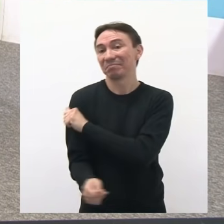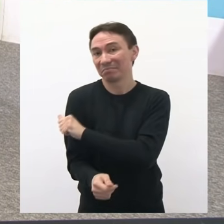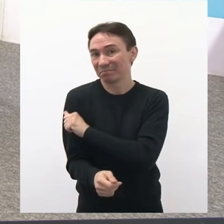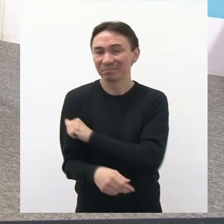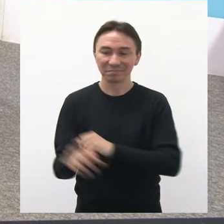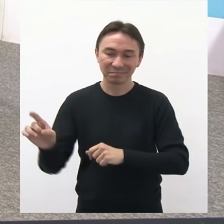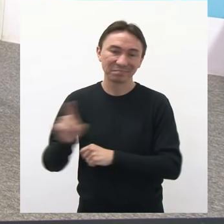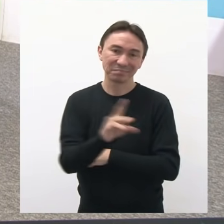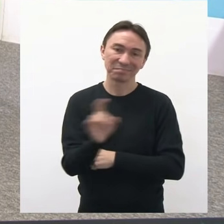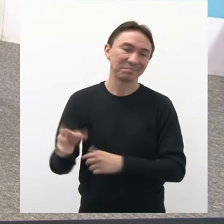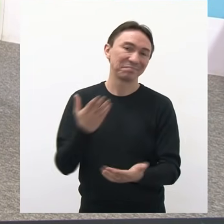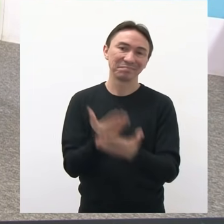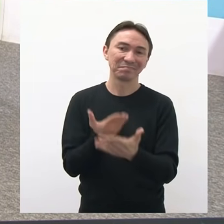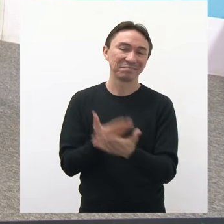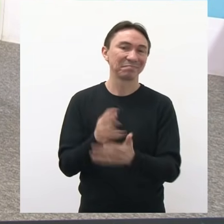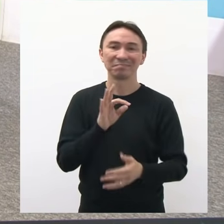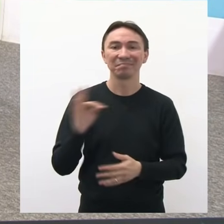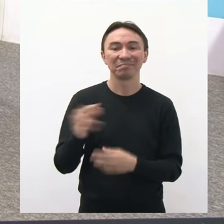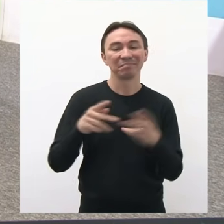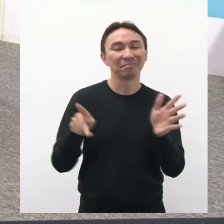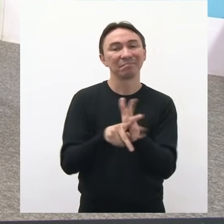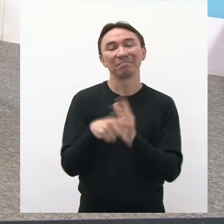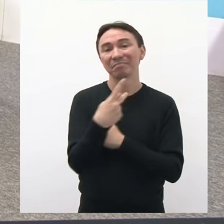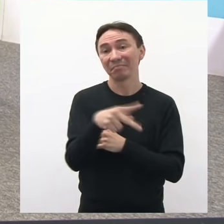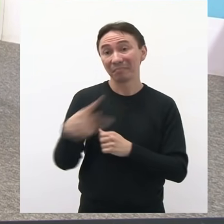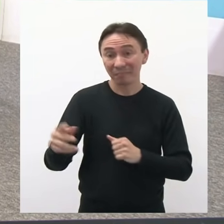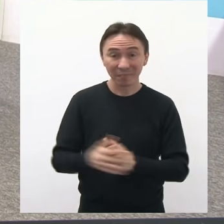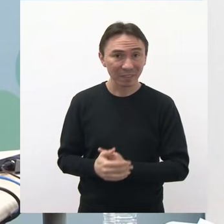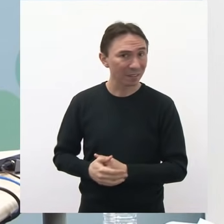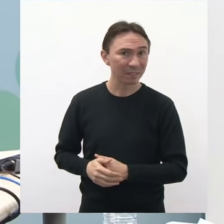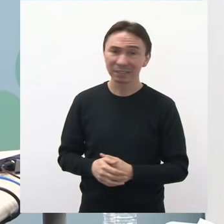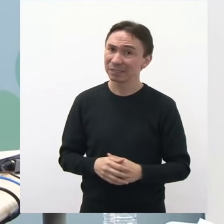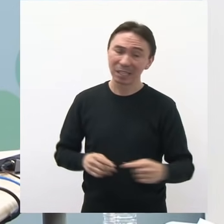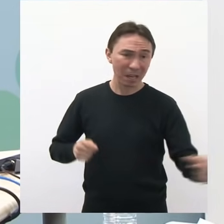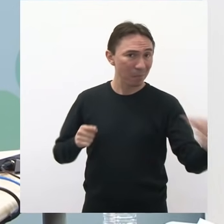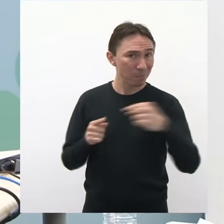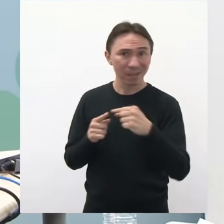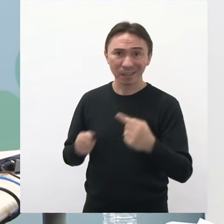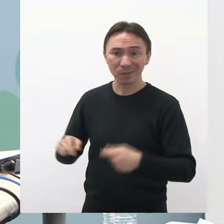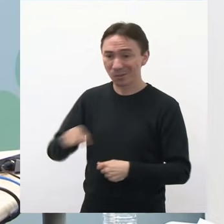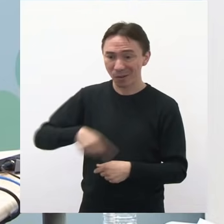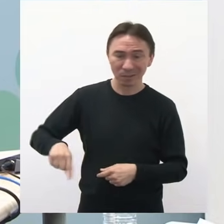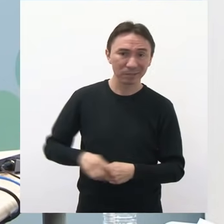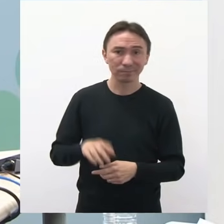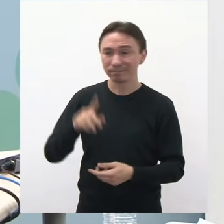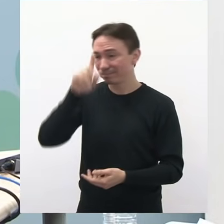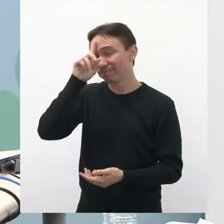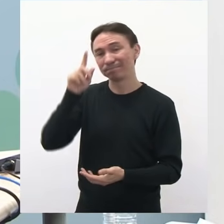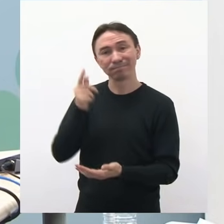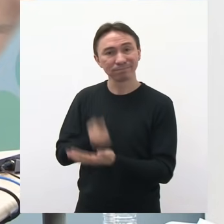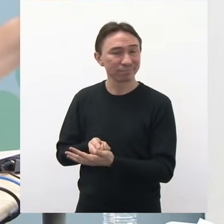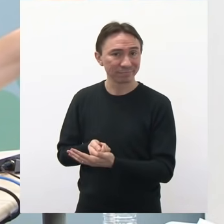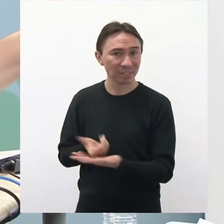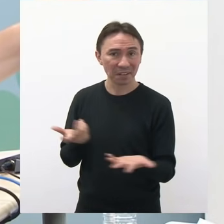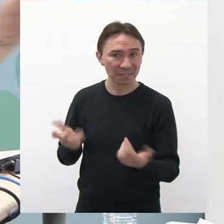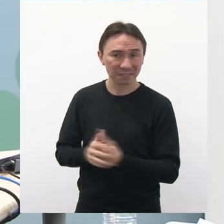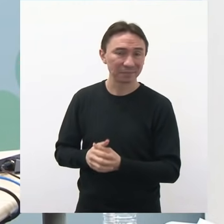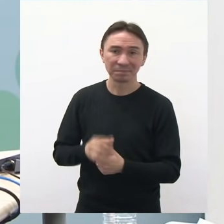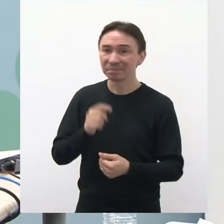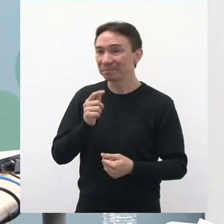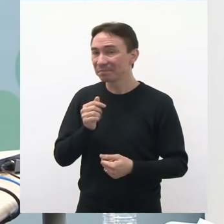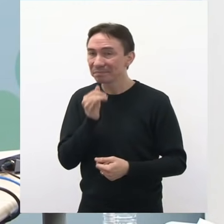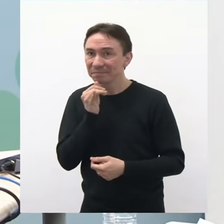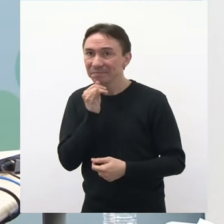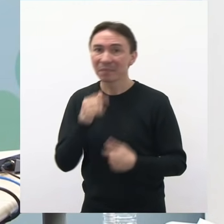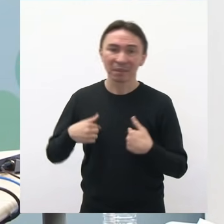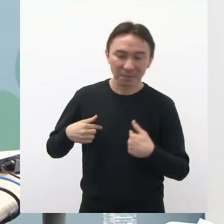tudo a ver, porque tem a ver com as escolhas isso, que a exatamente. Gente faz. Né? Então, a cada momento, a gente podia escolher. Vou seguir as dicas aqui ou as